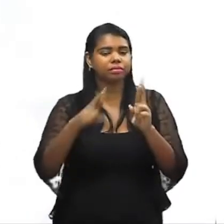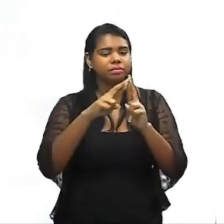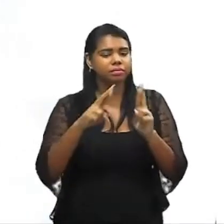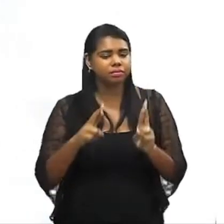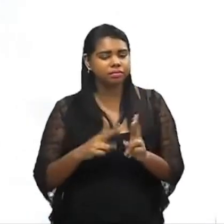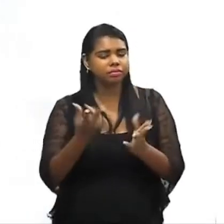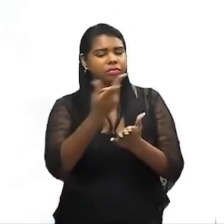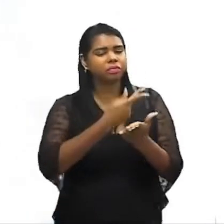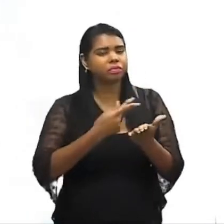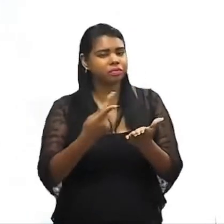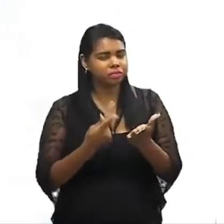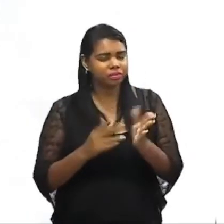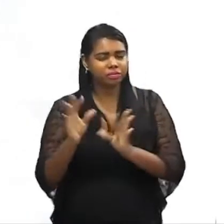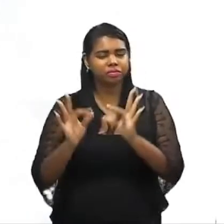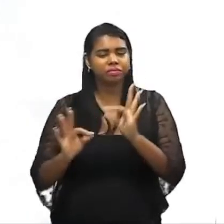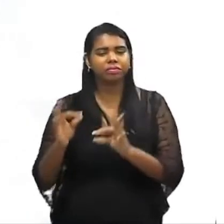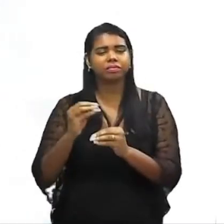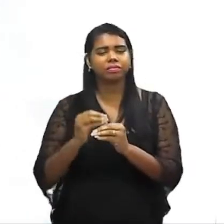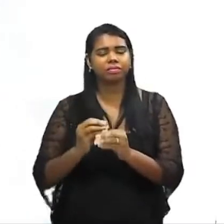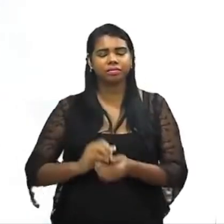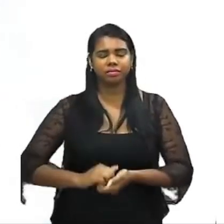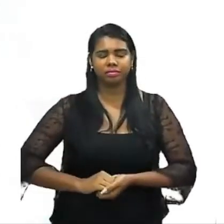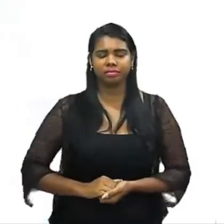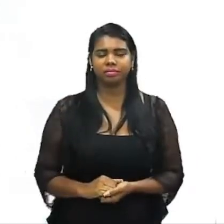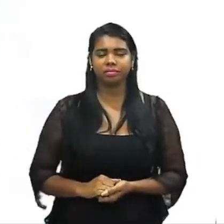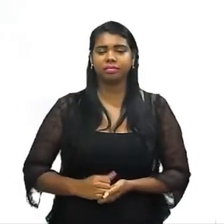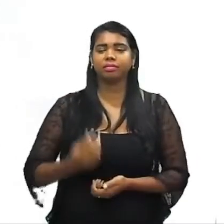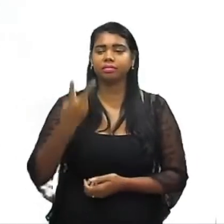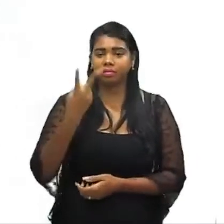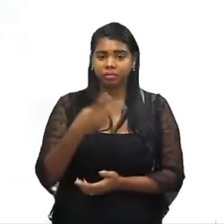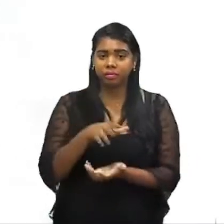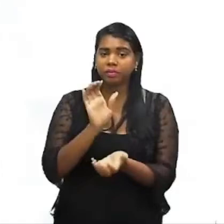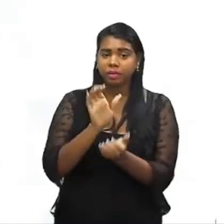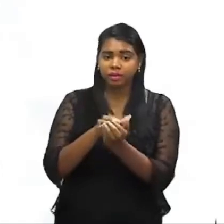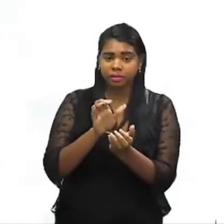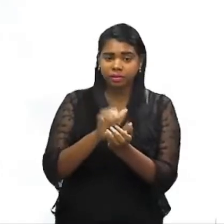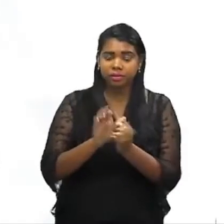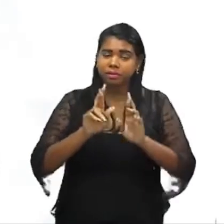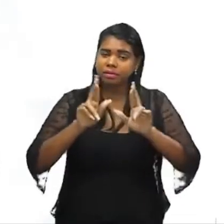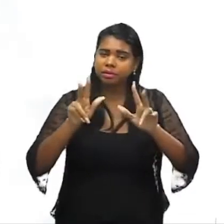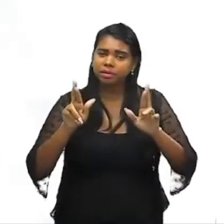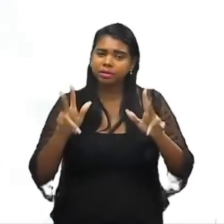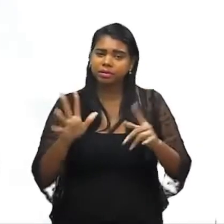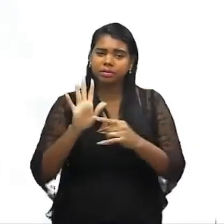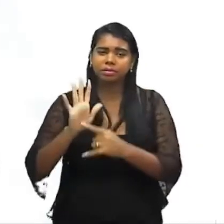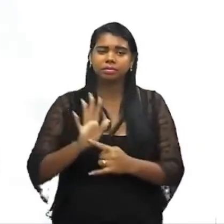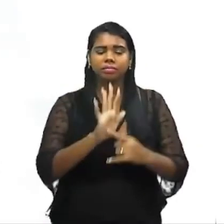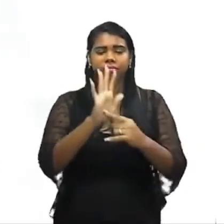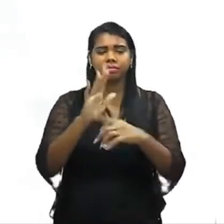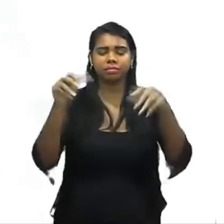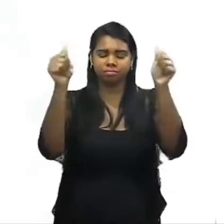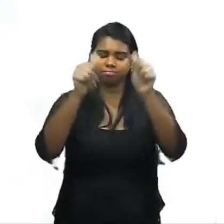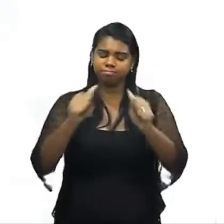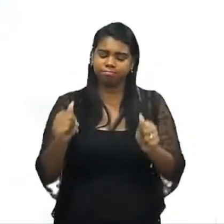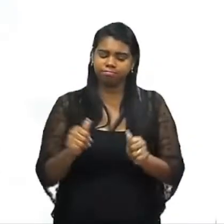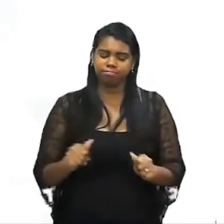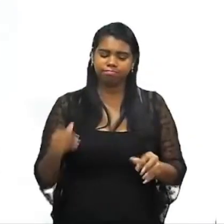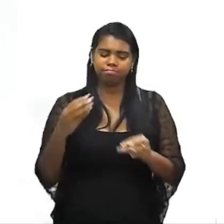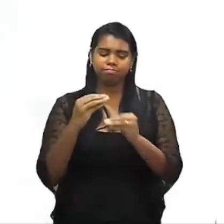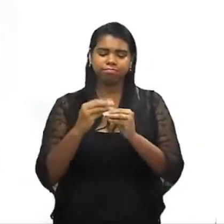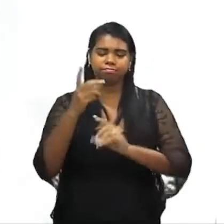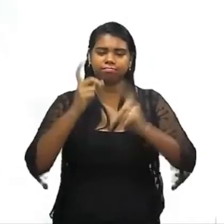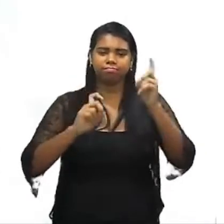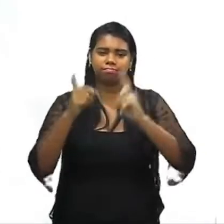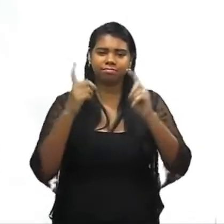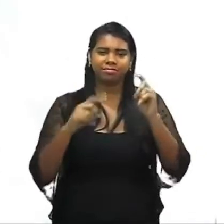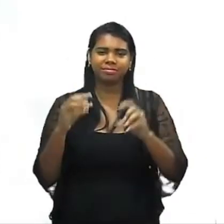desenho, de proporção. Então, dois artistas que trazem perspectivas diferentes da arte, dessa expressão